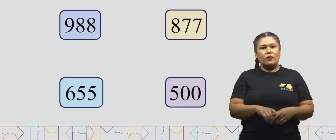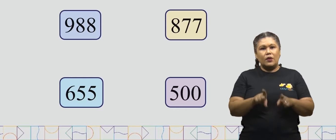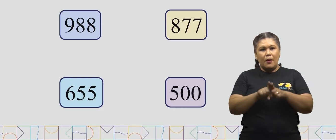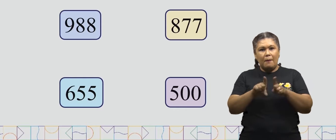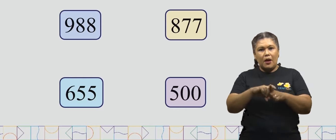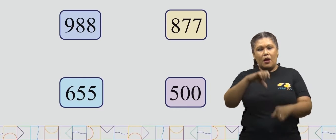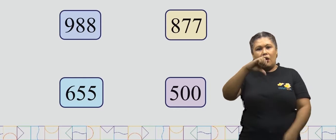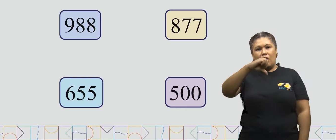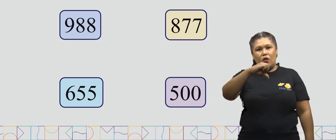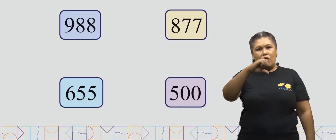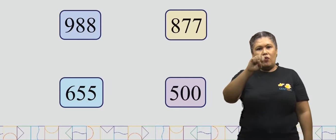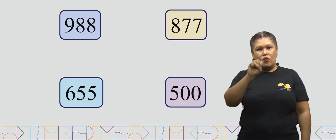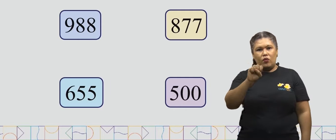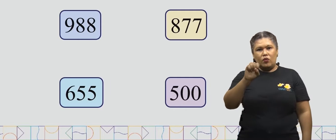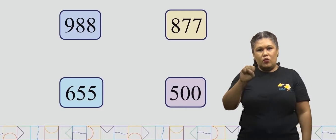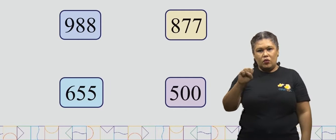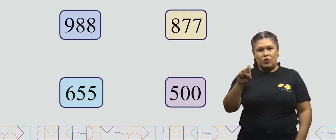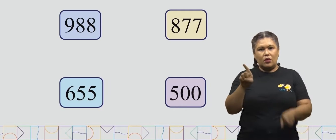999,